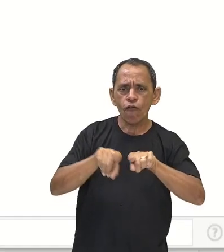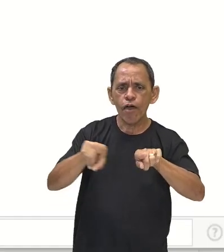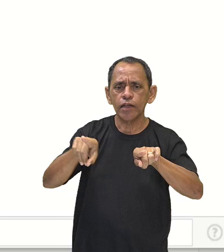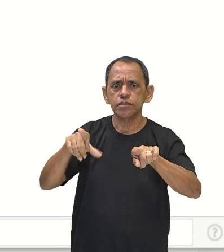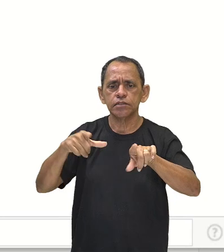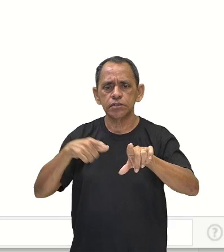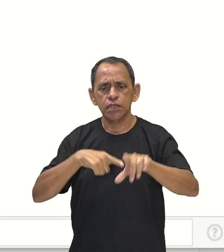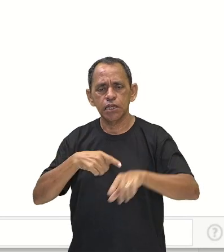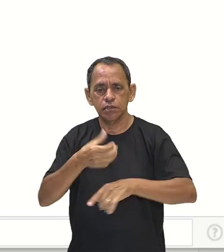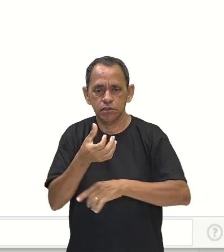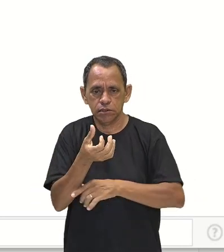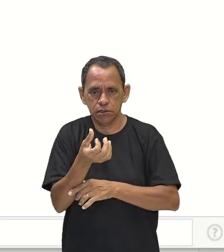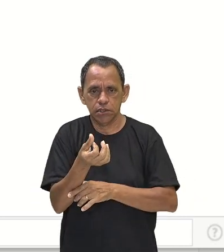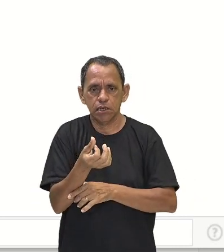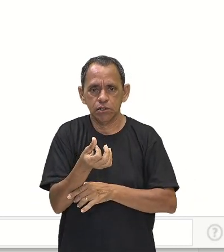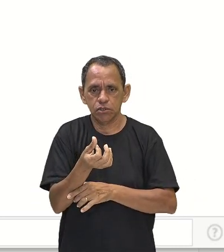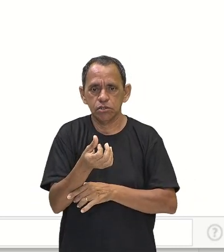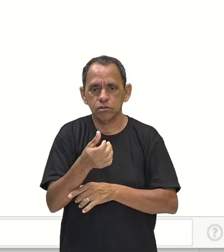Então, ele é